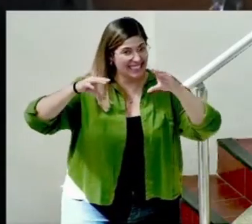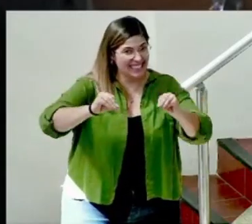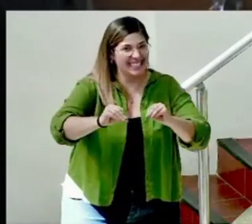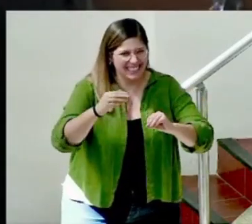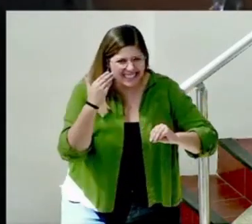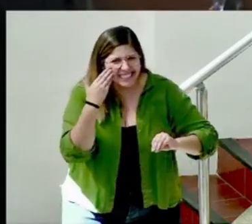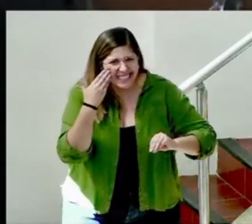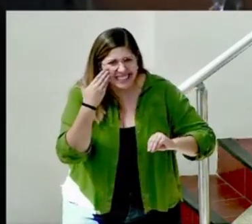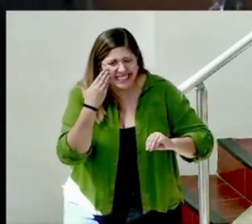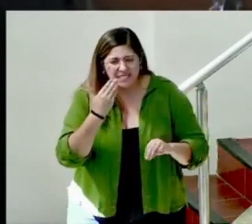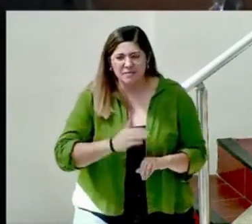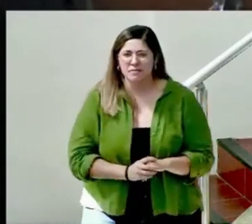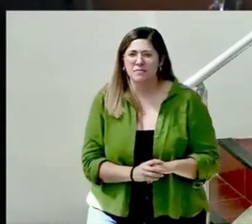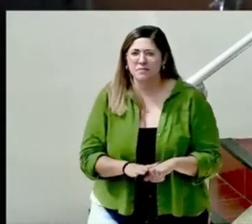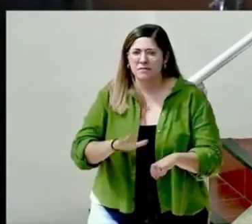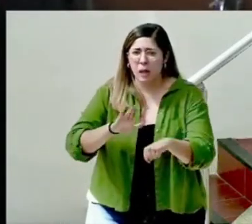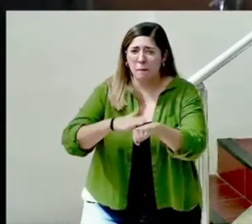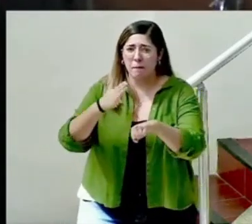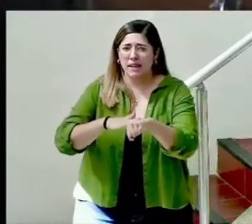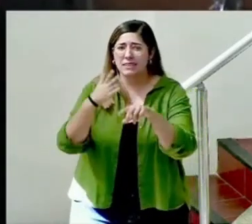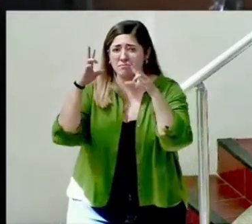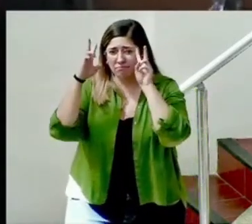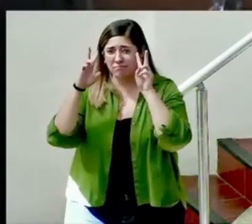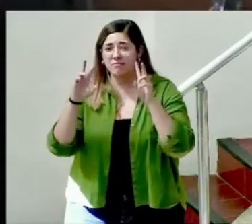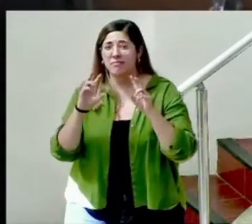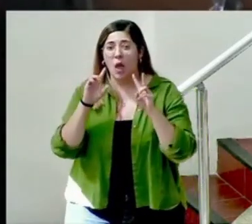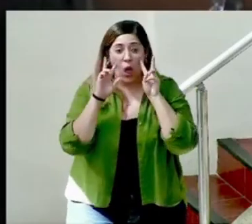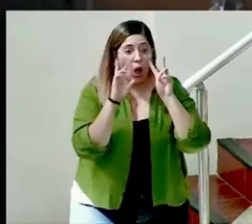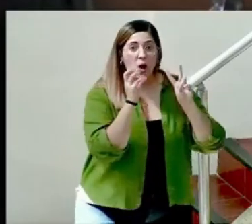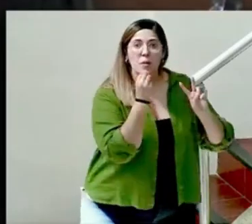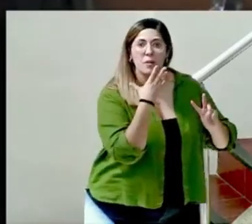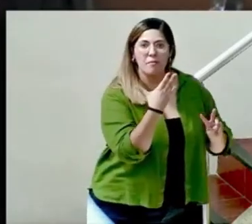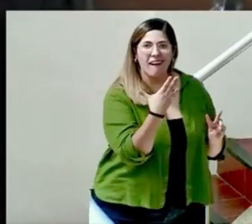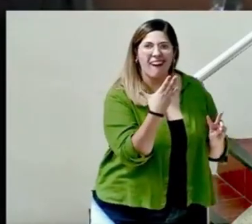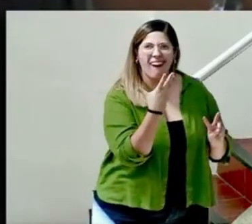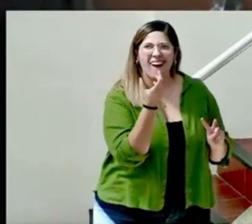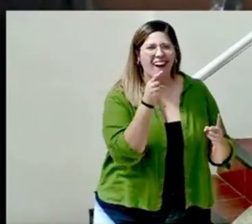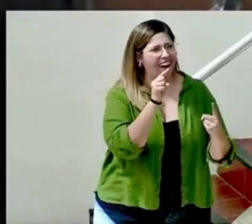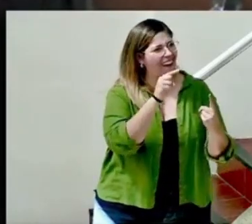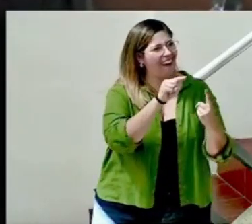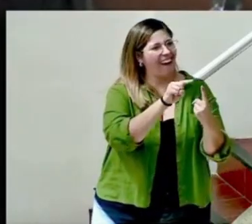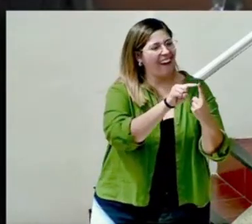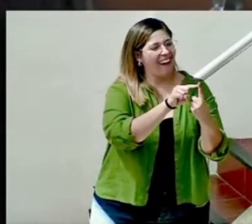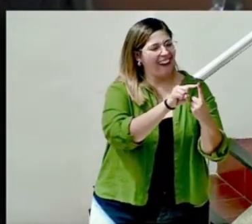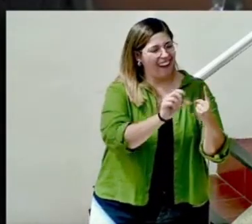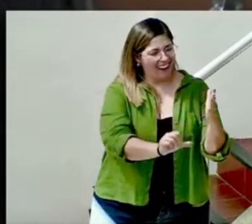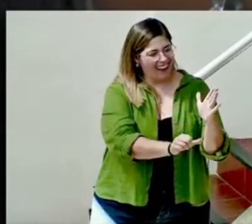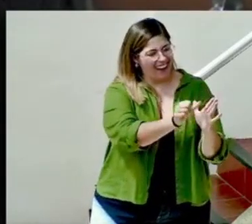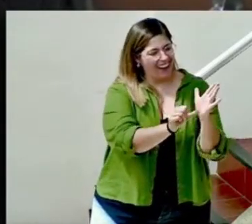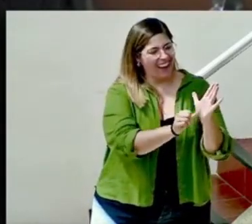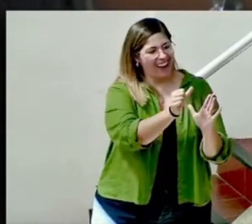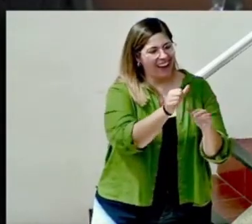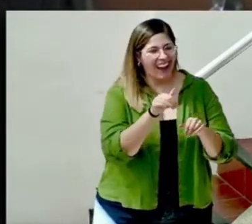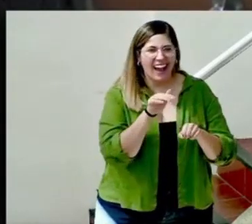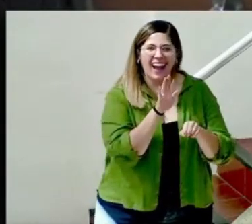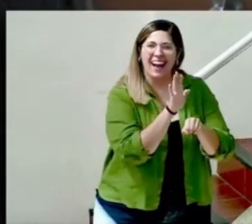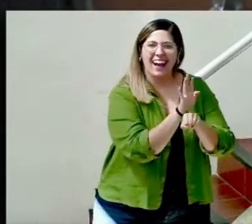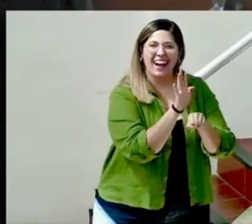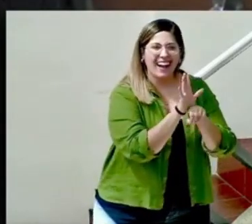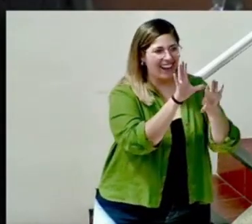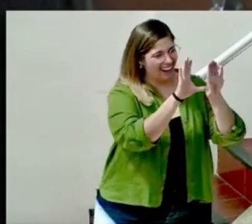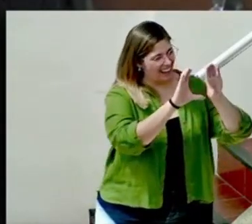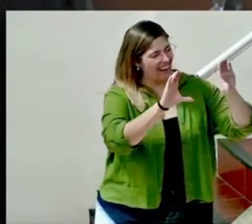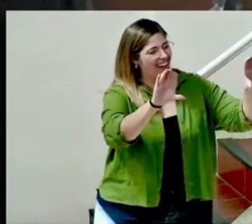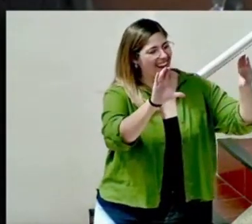que almeja prioritariamente a vontade de Deus, os planos de Deus, a direção de